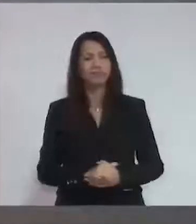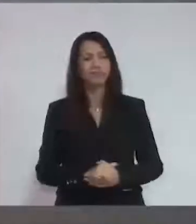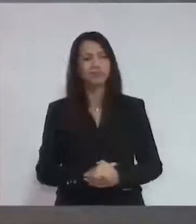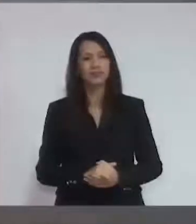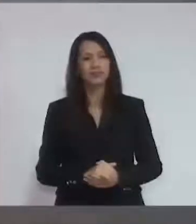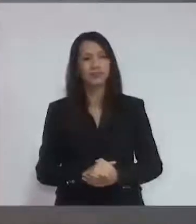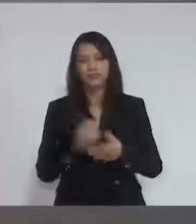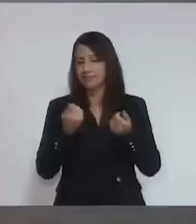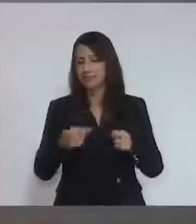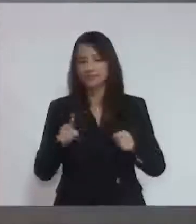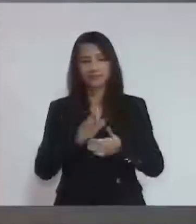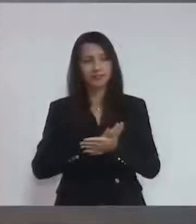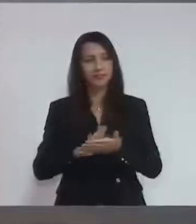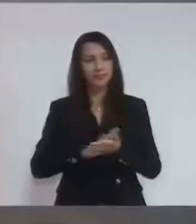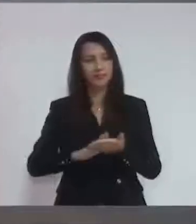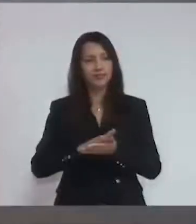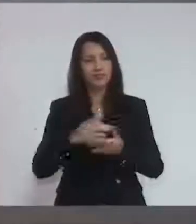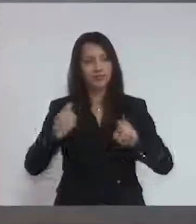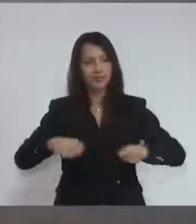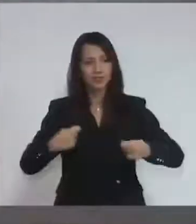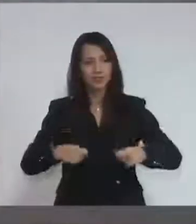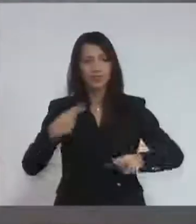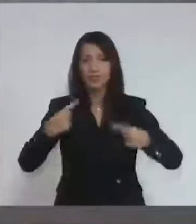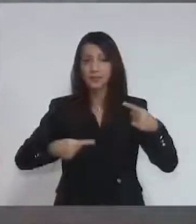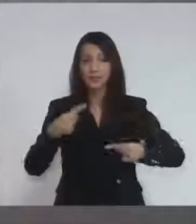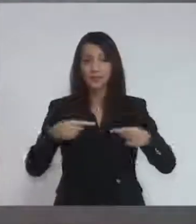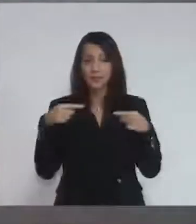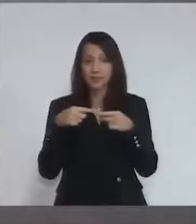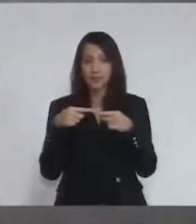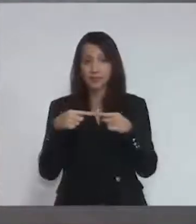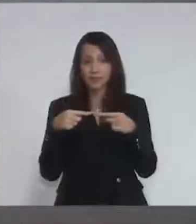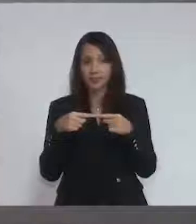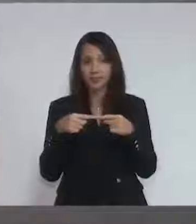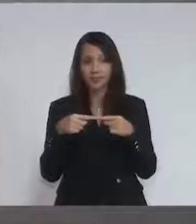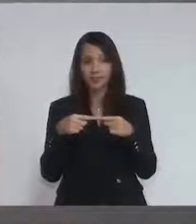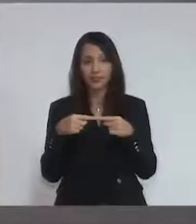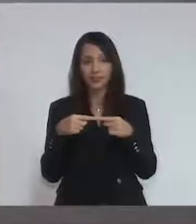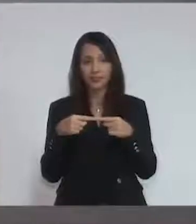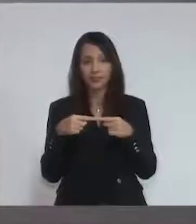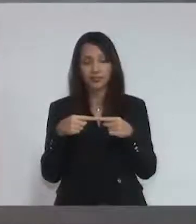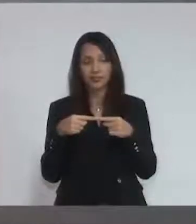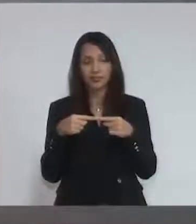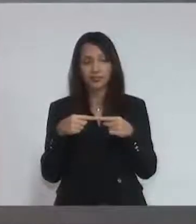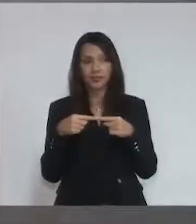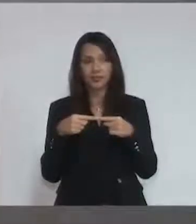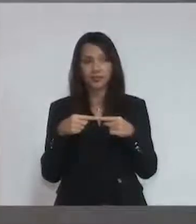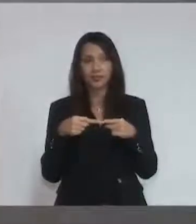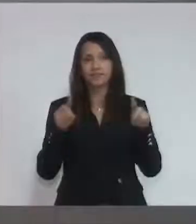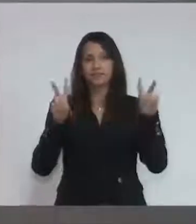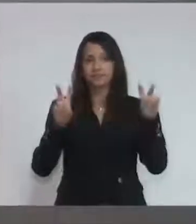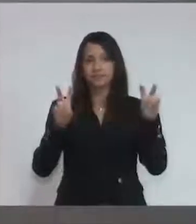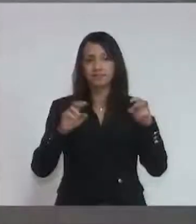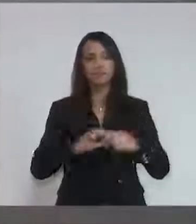forem necessárias, as medidas políticas em relação a